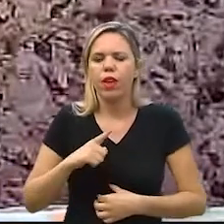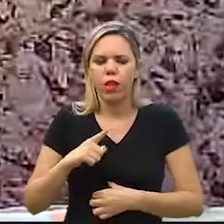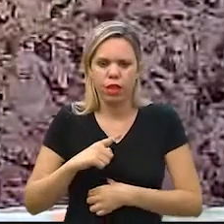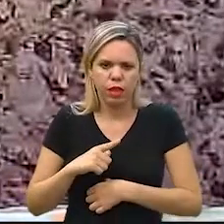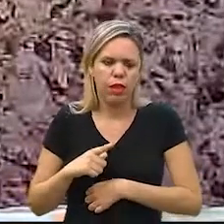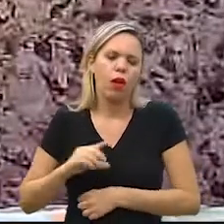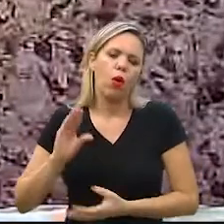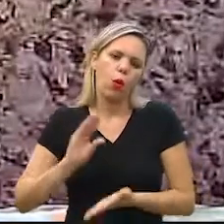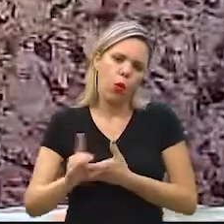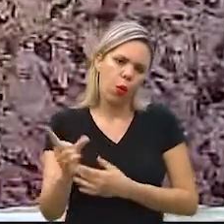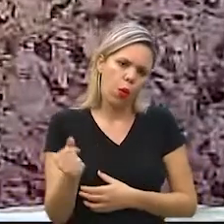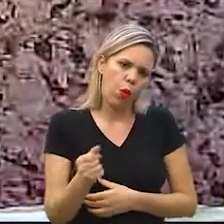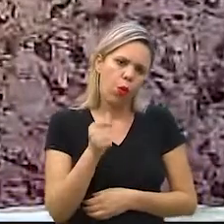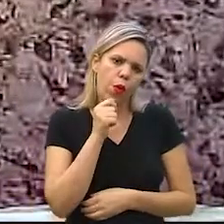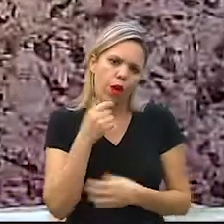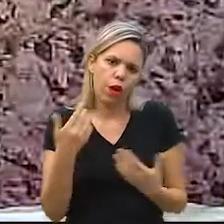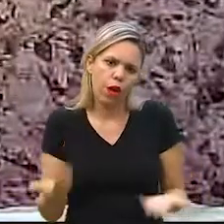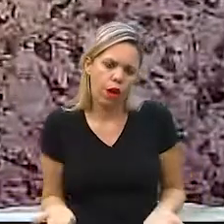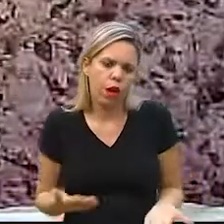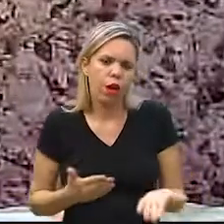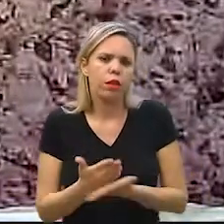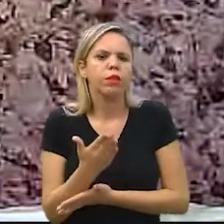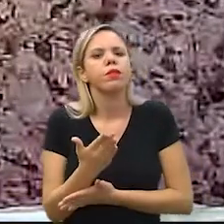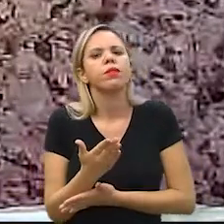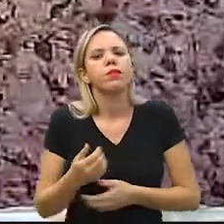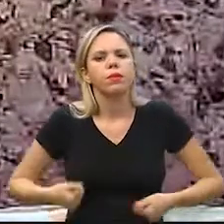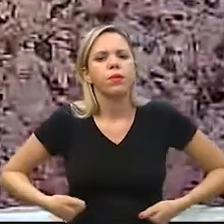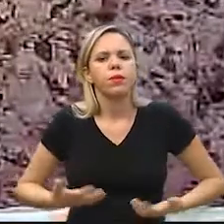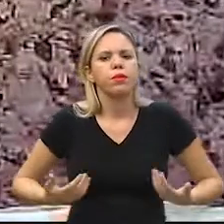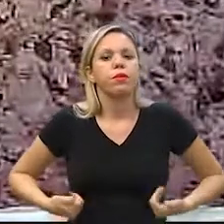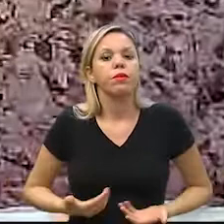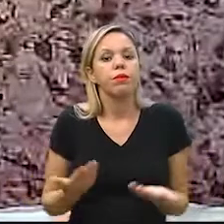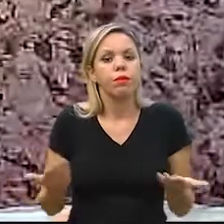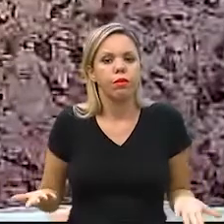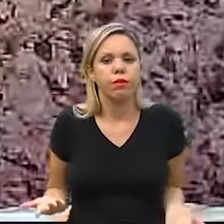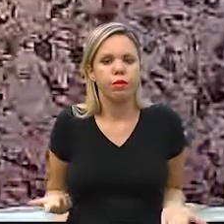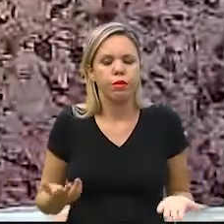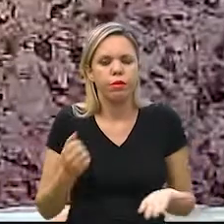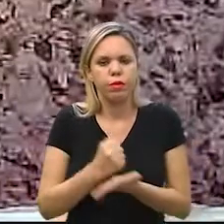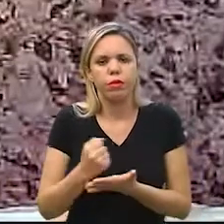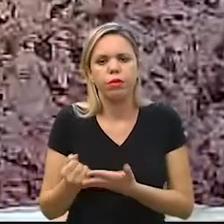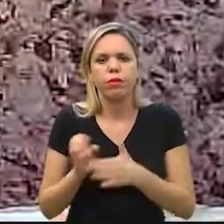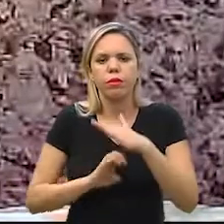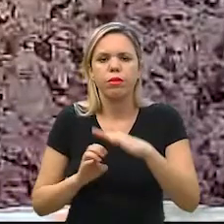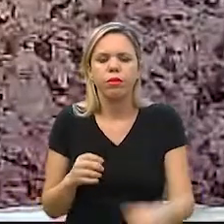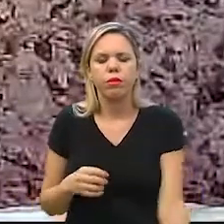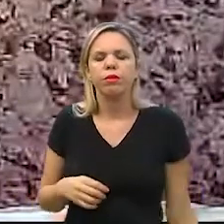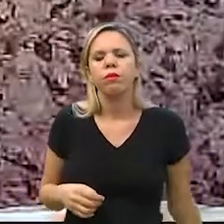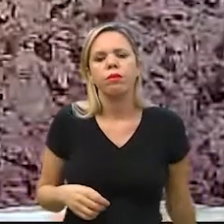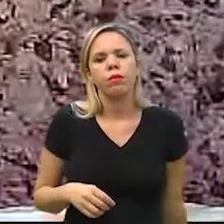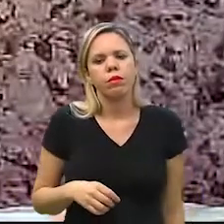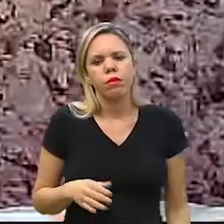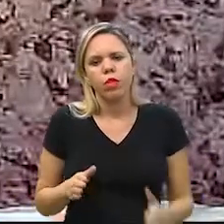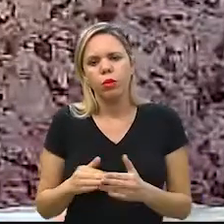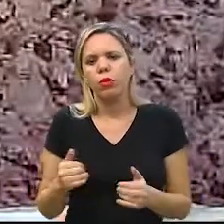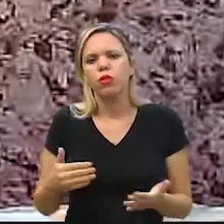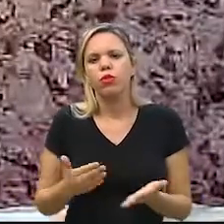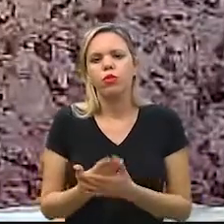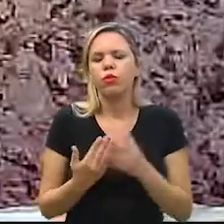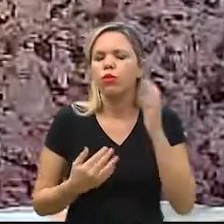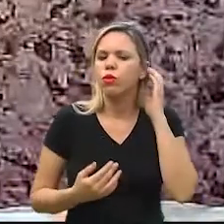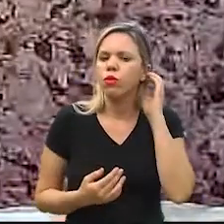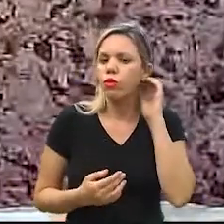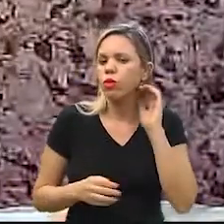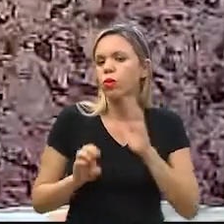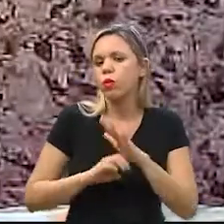dotação orçamentária, né? Ela vai ter autorização para gastar, contrata uma empresa, licita, autoriza a empresa a